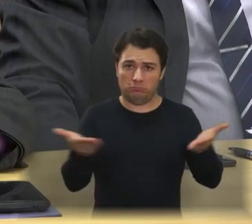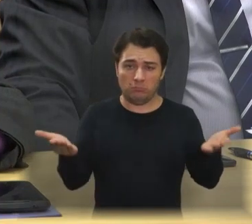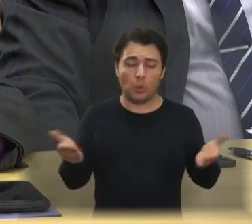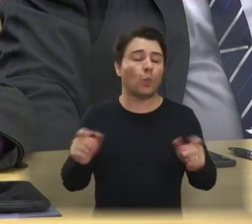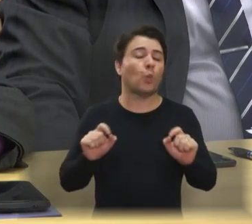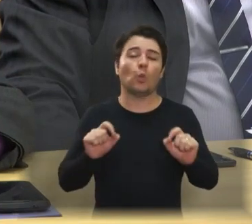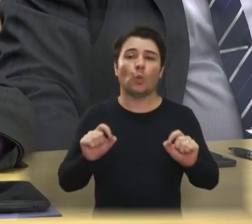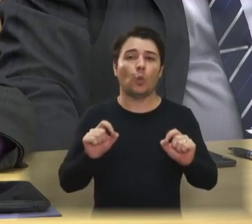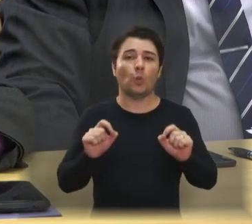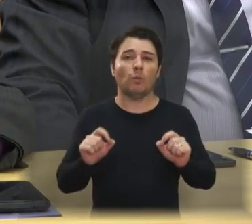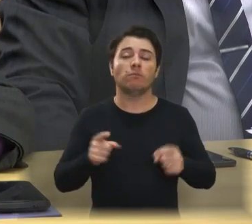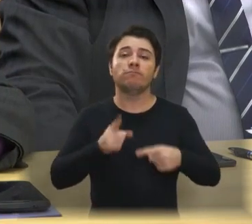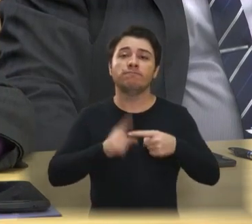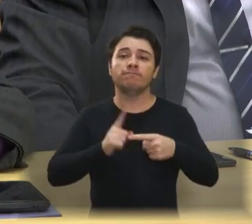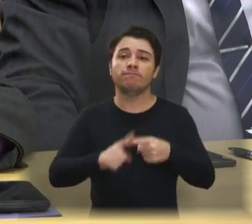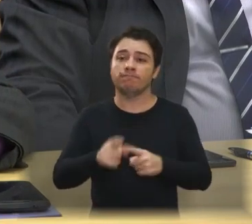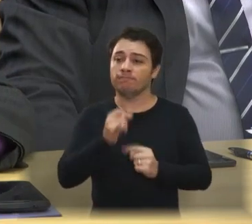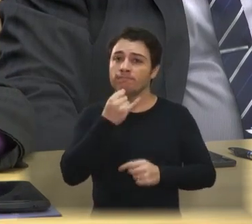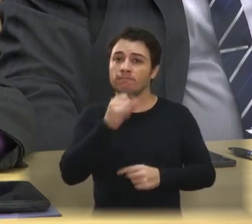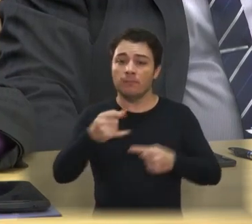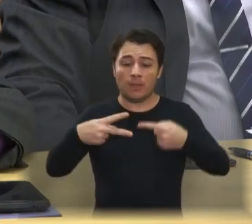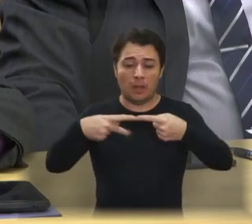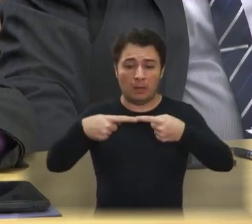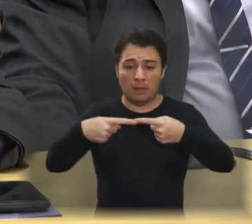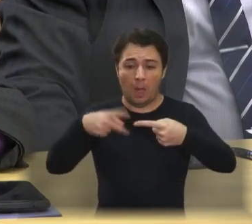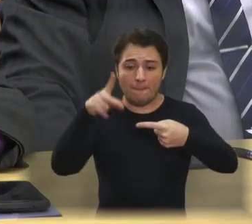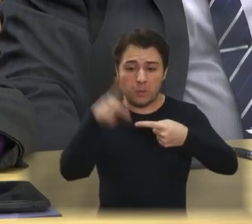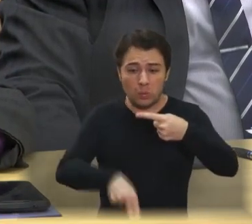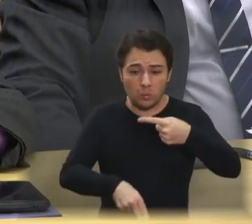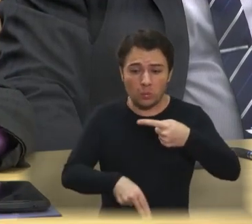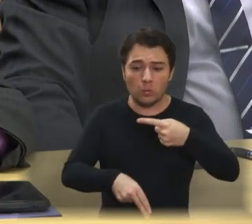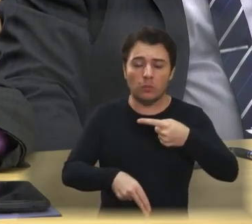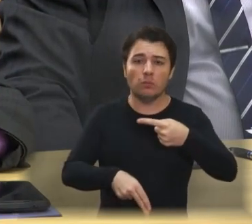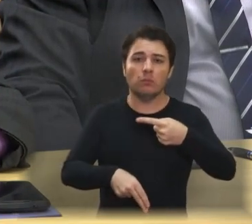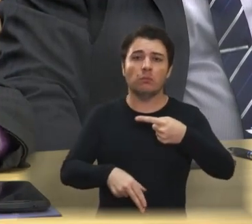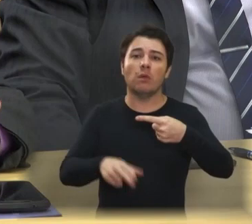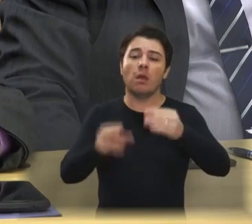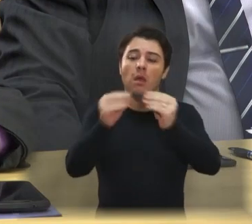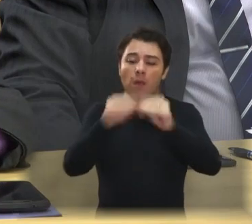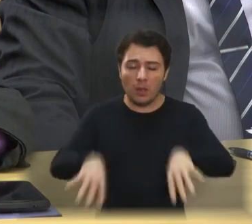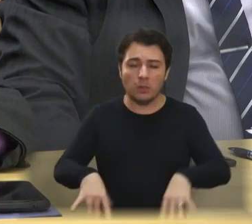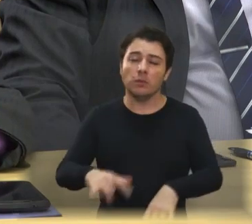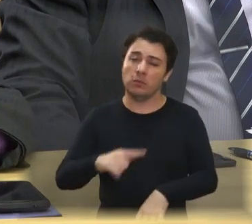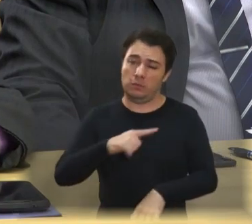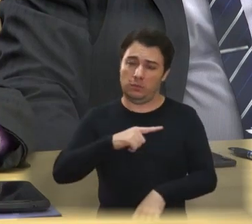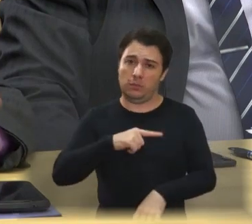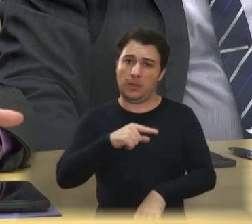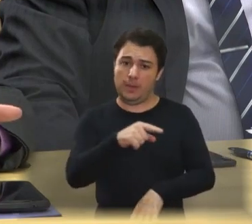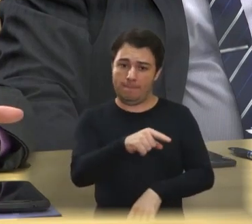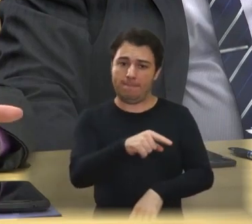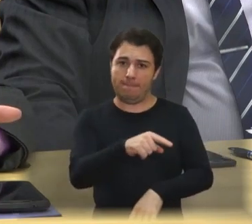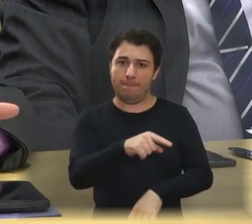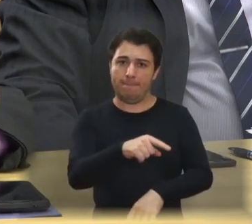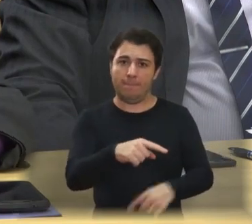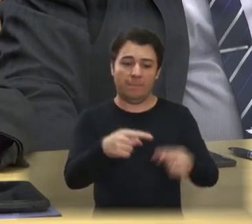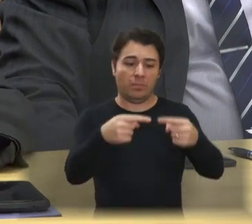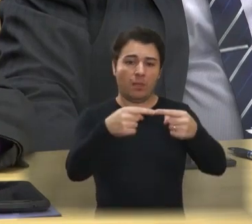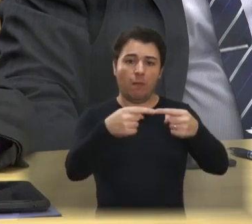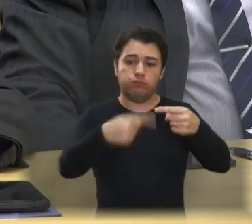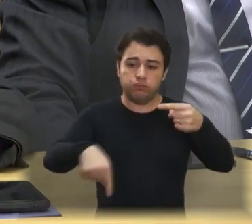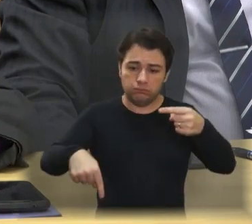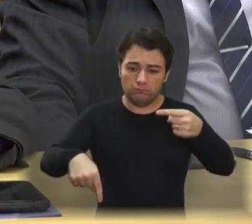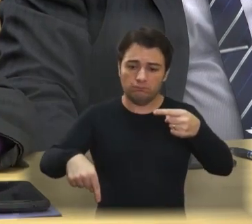justamente quando você tem essa interrupção Você tem o prejuízo directo que é ali é o corte